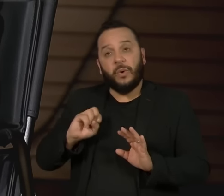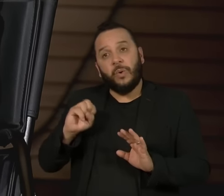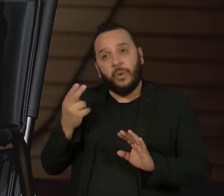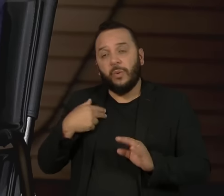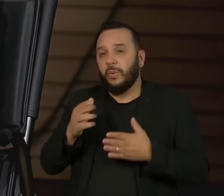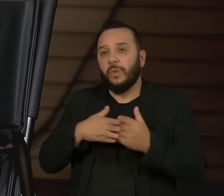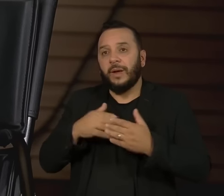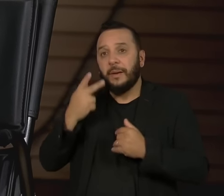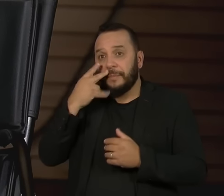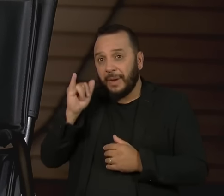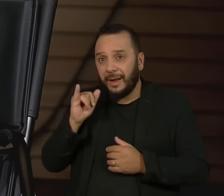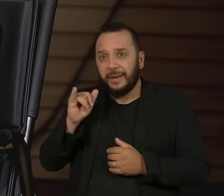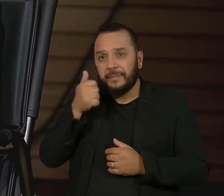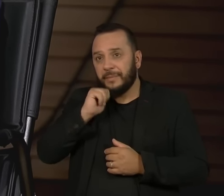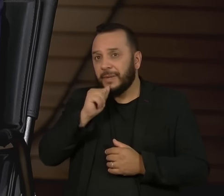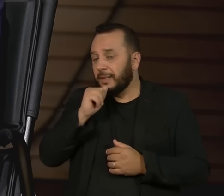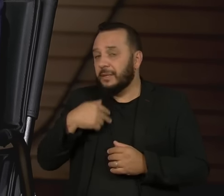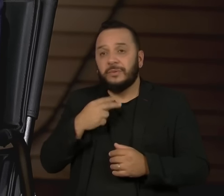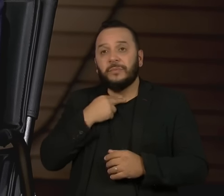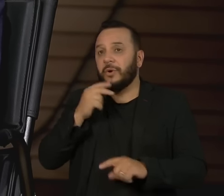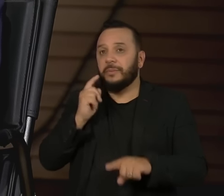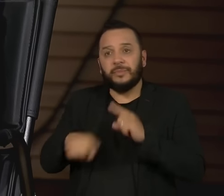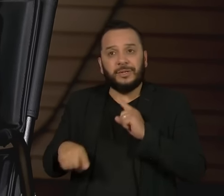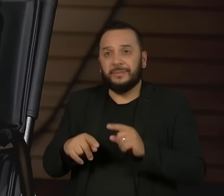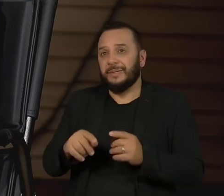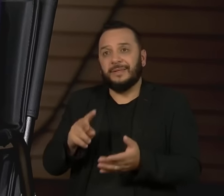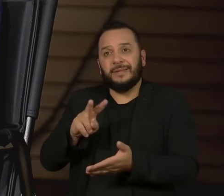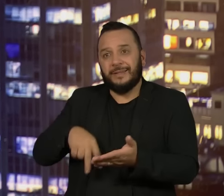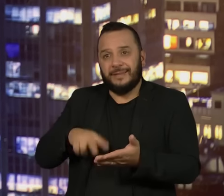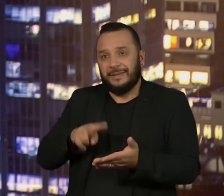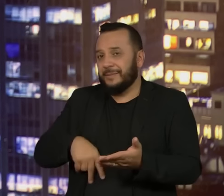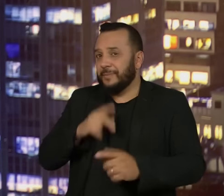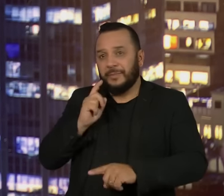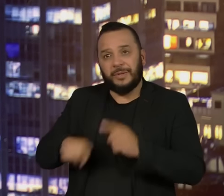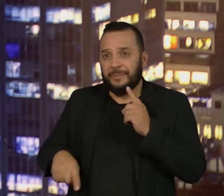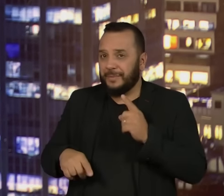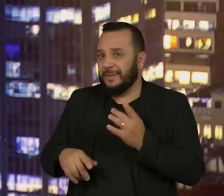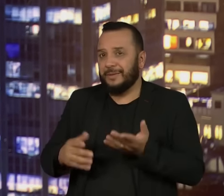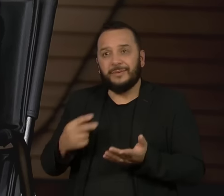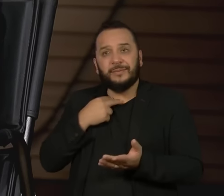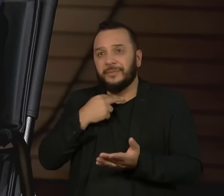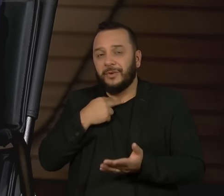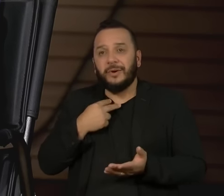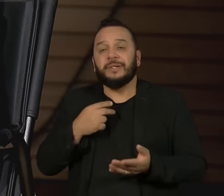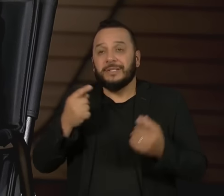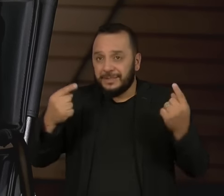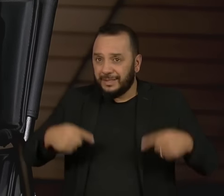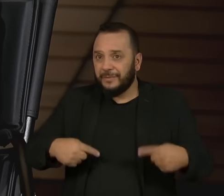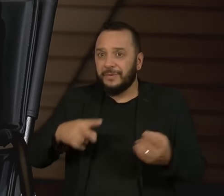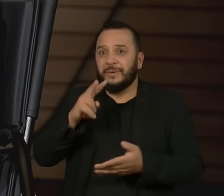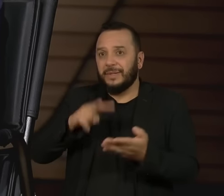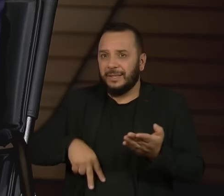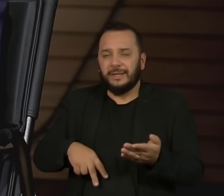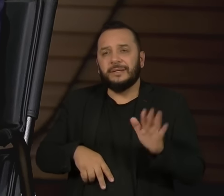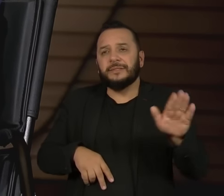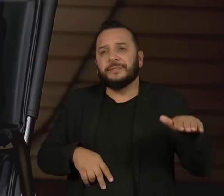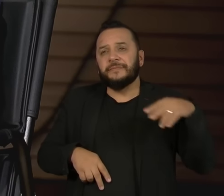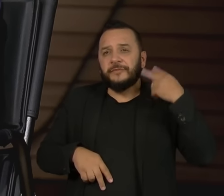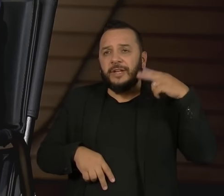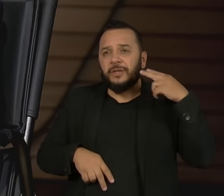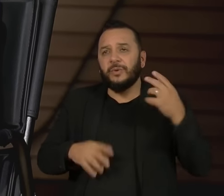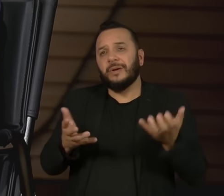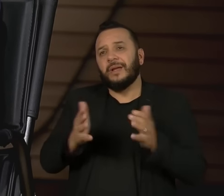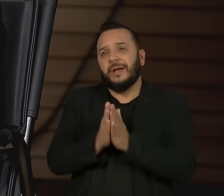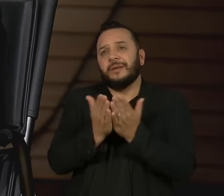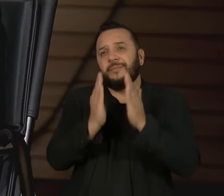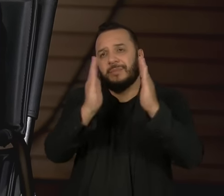com que os filhos leiam. O desafio é outro, O desafio, concentra, pega lá para o seu vereador e diz, eu quero melhorar a biblioteca